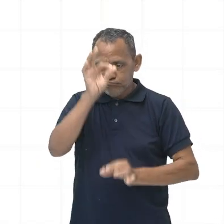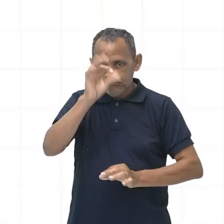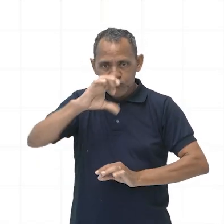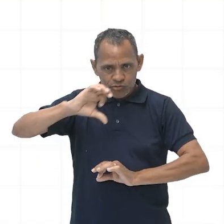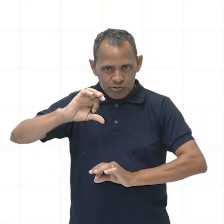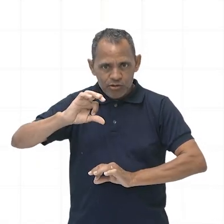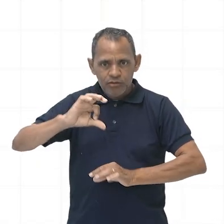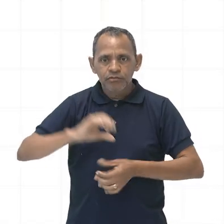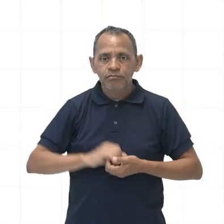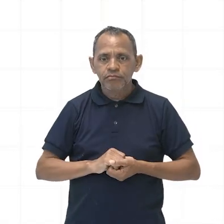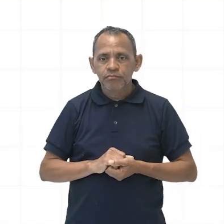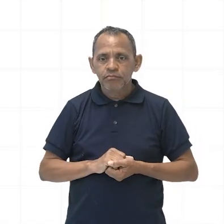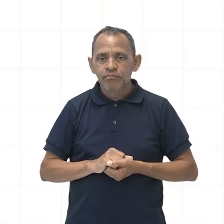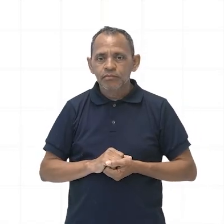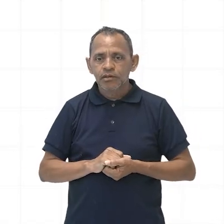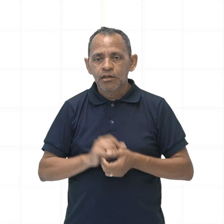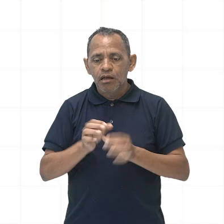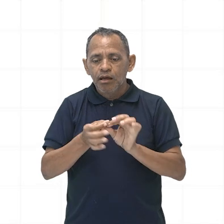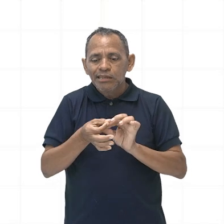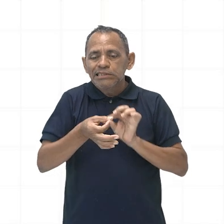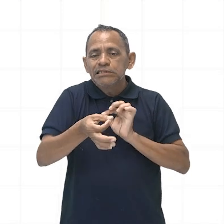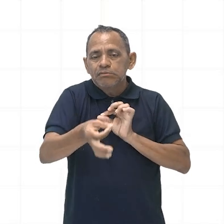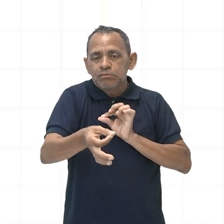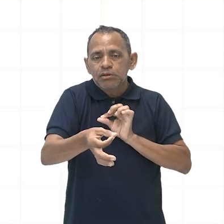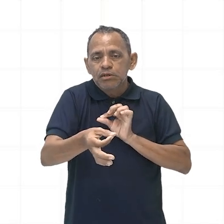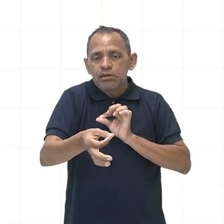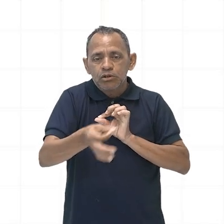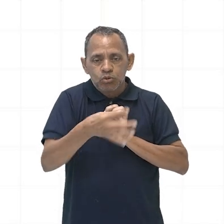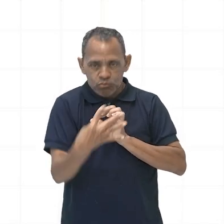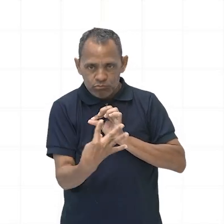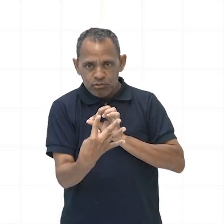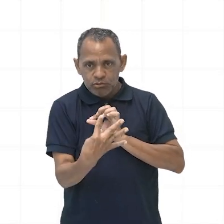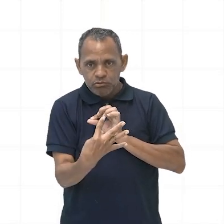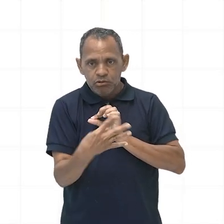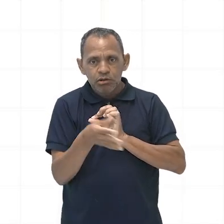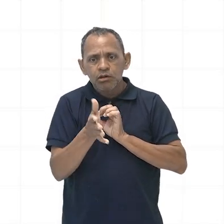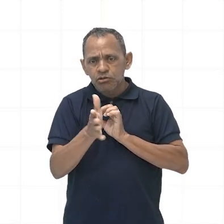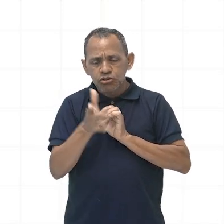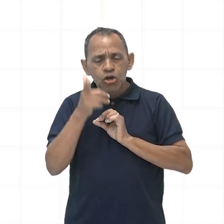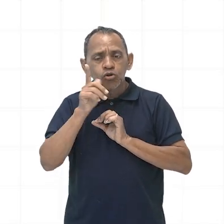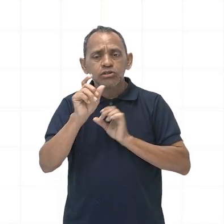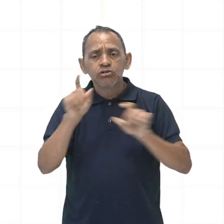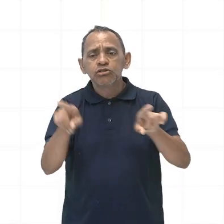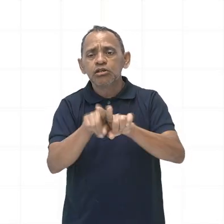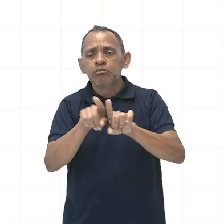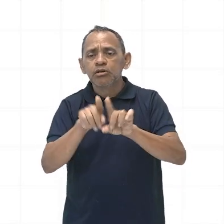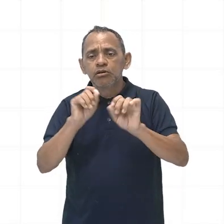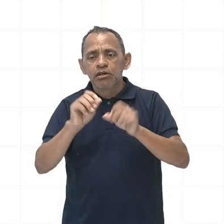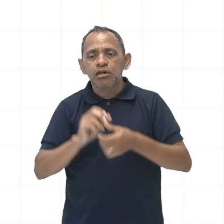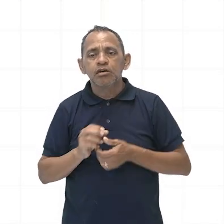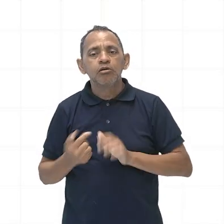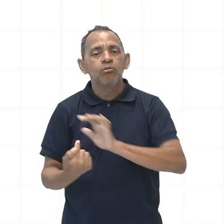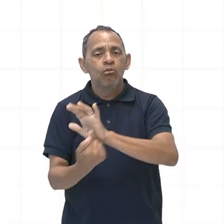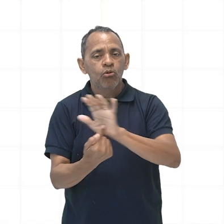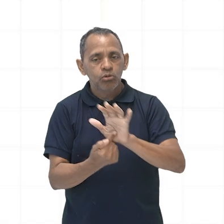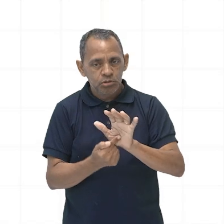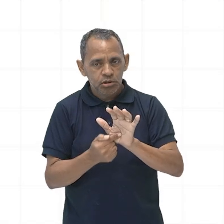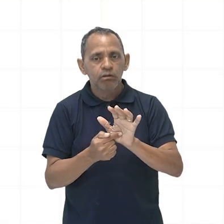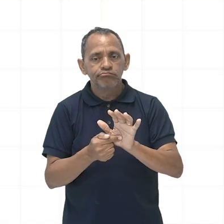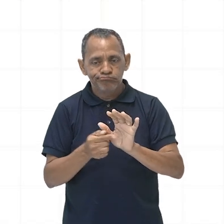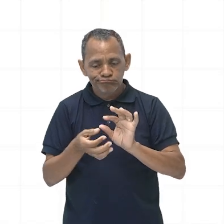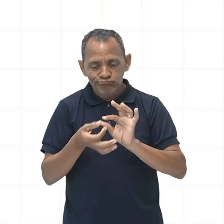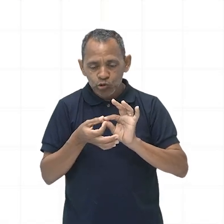certo? E esse tamanho aqui, ó, é 4, eu já consigo também determinar o